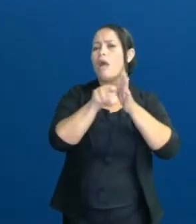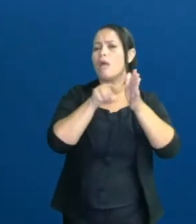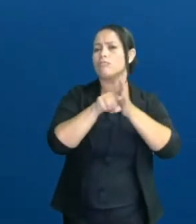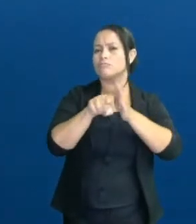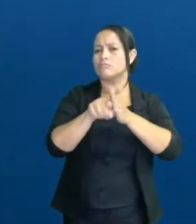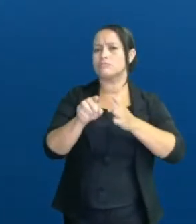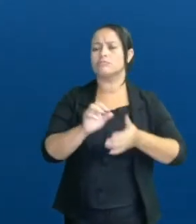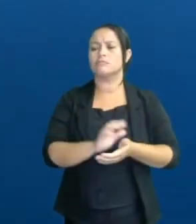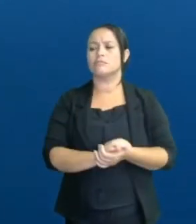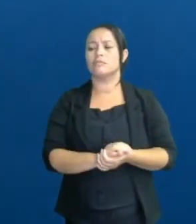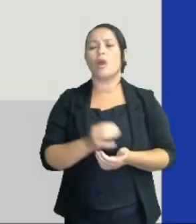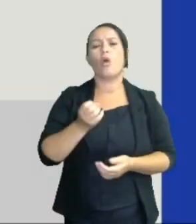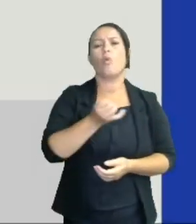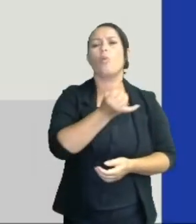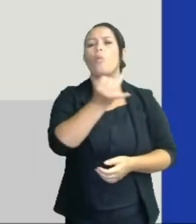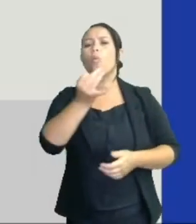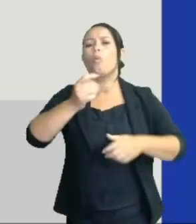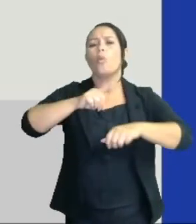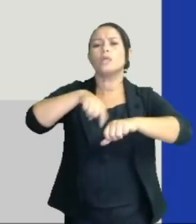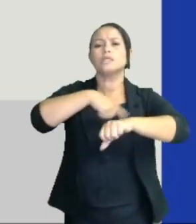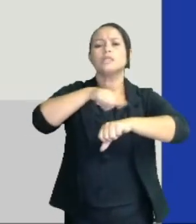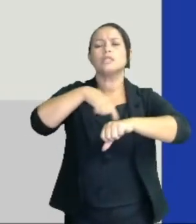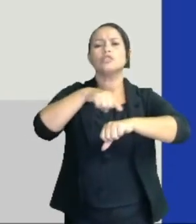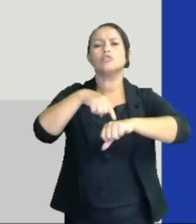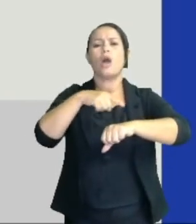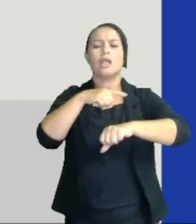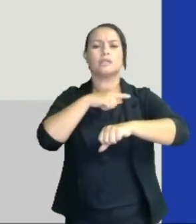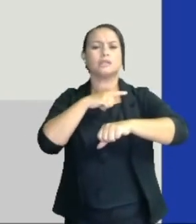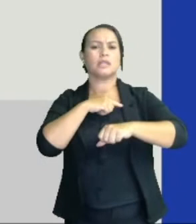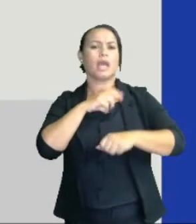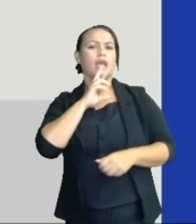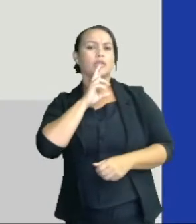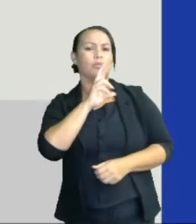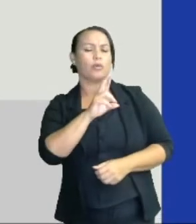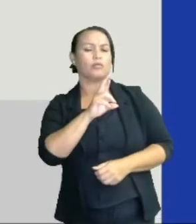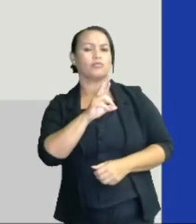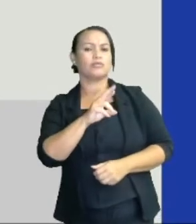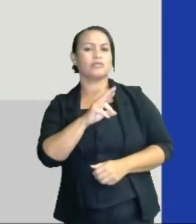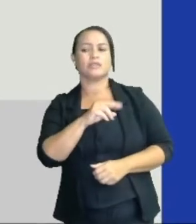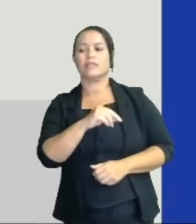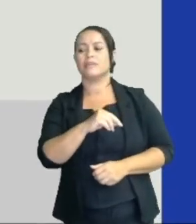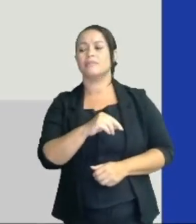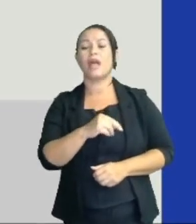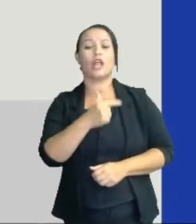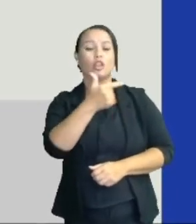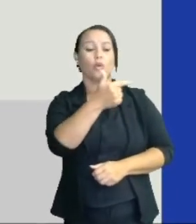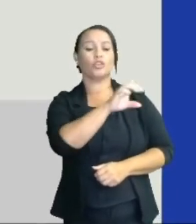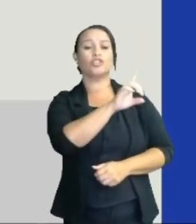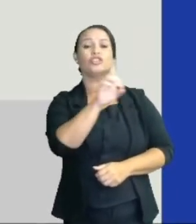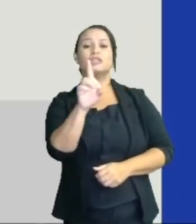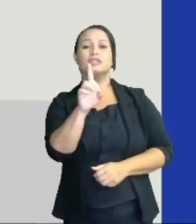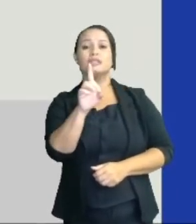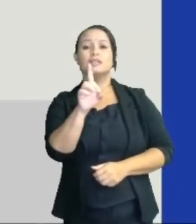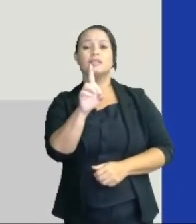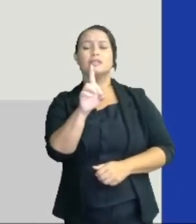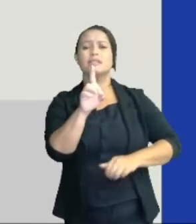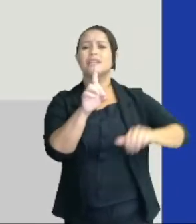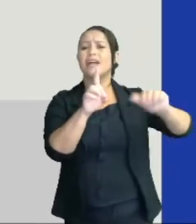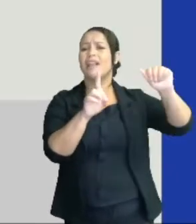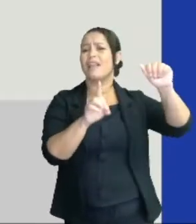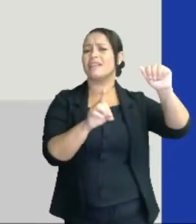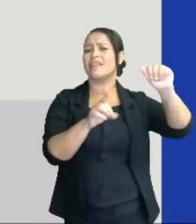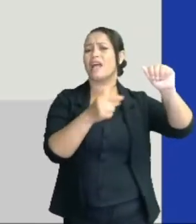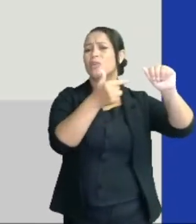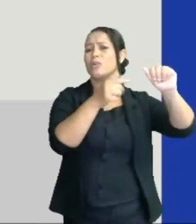questões. Quantas horas correspondem a 2 dias? A gente viu